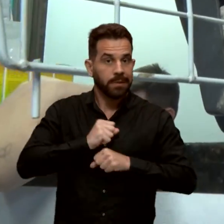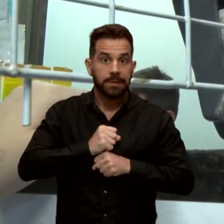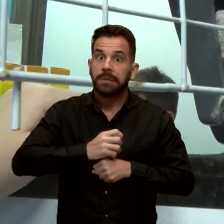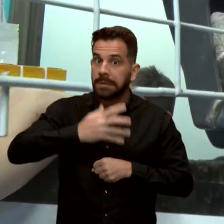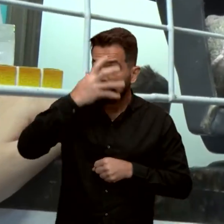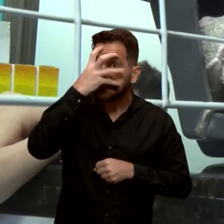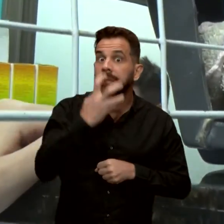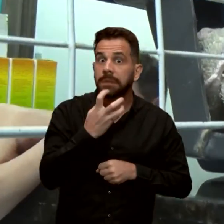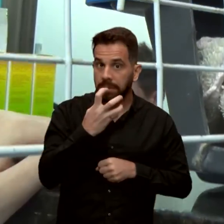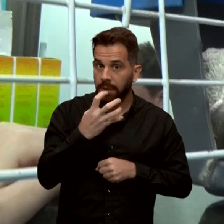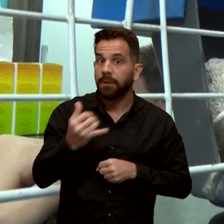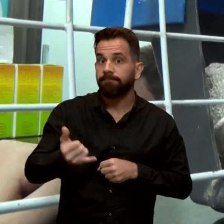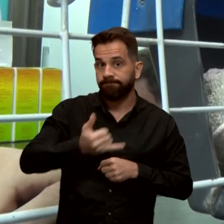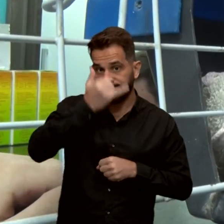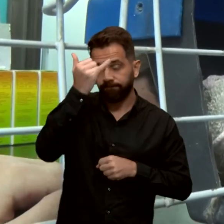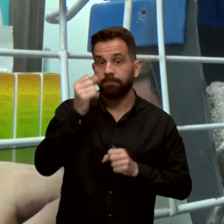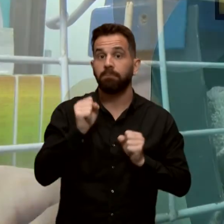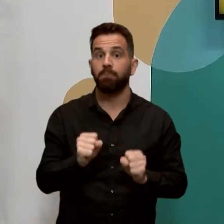séria como a raiva.